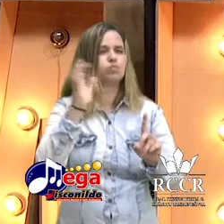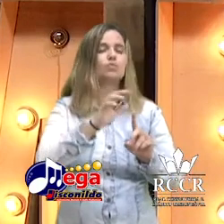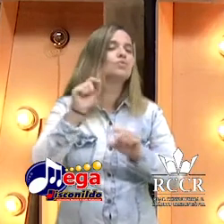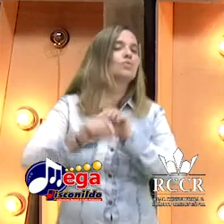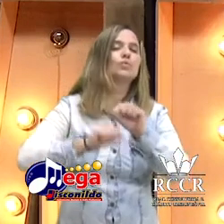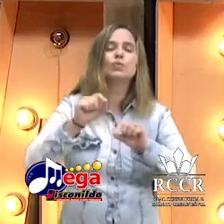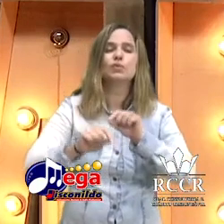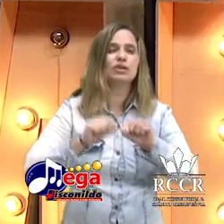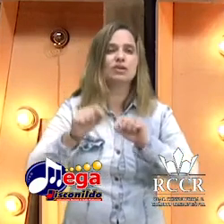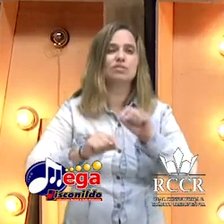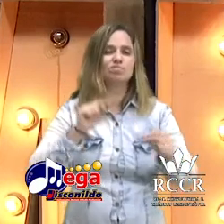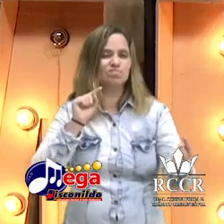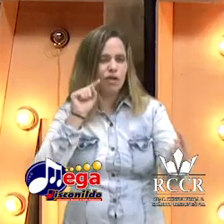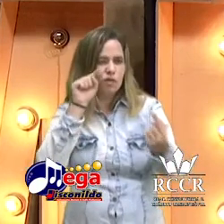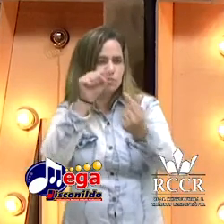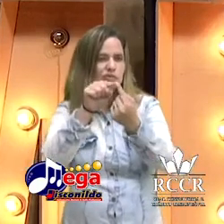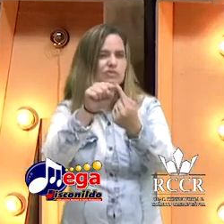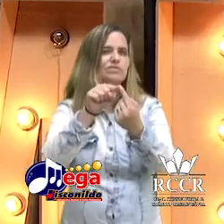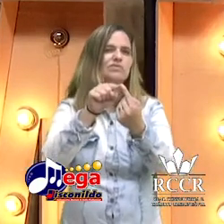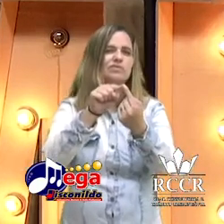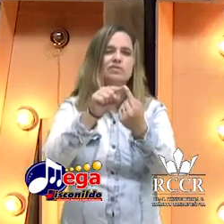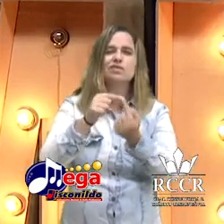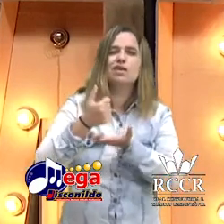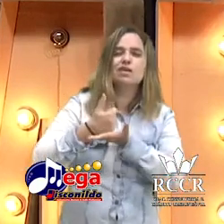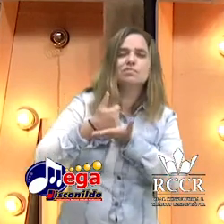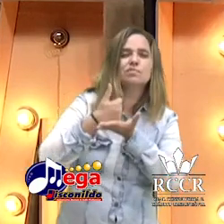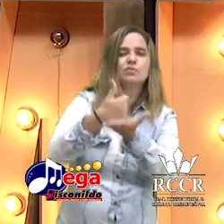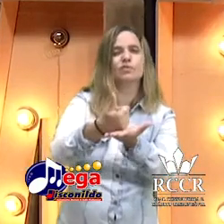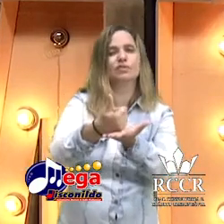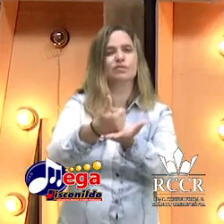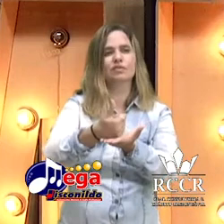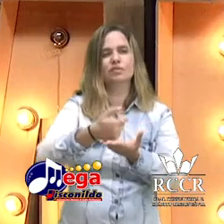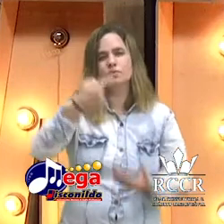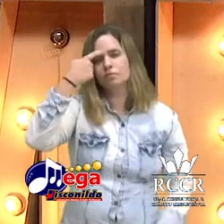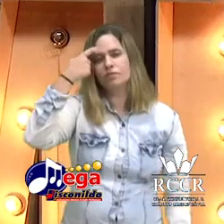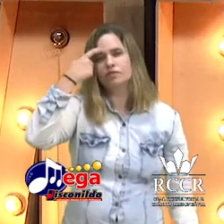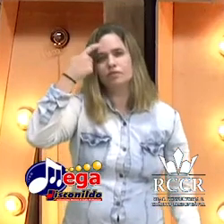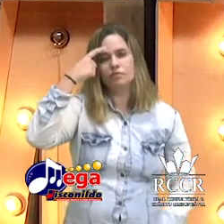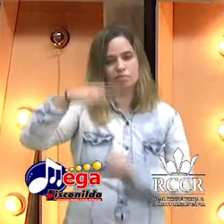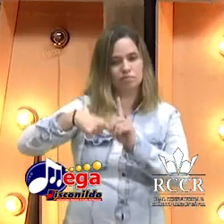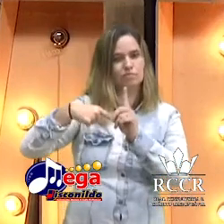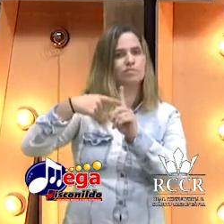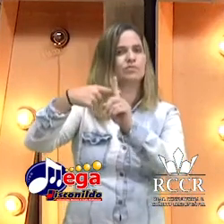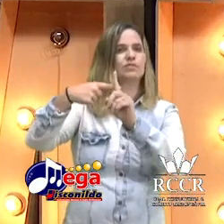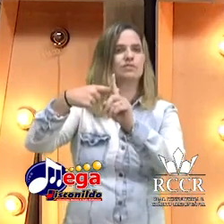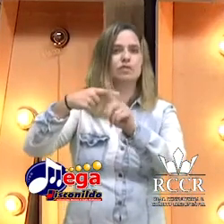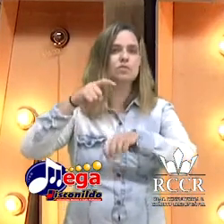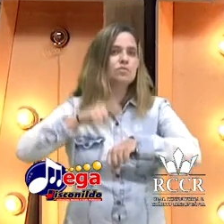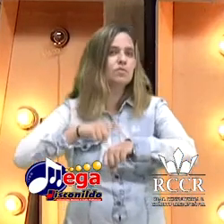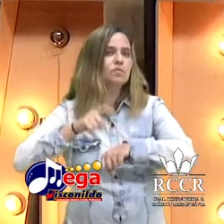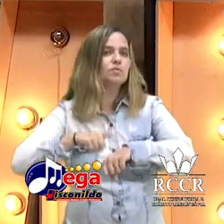apoio e otimismo em qualquer situação. Nós precisamos fazer da família um lugar